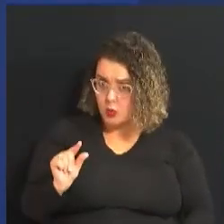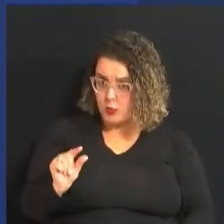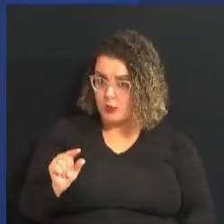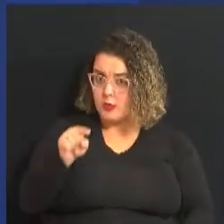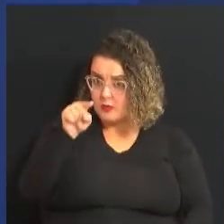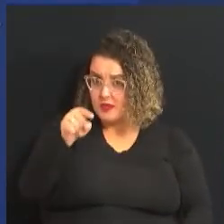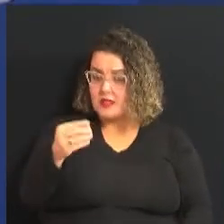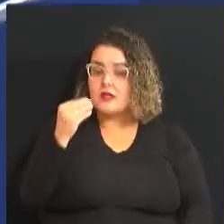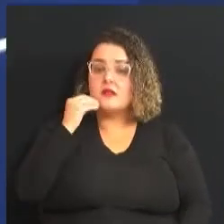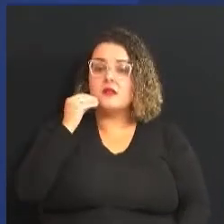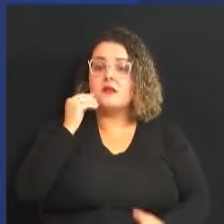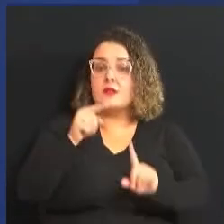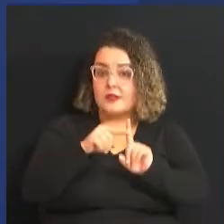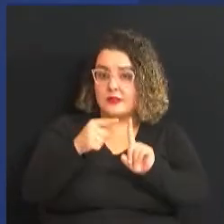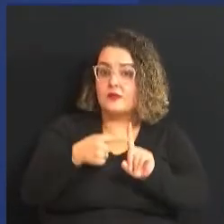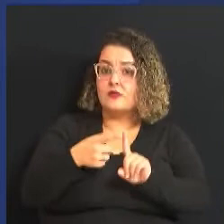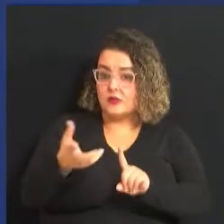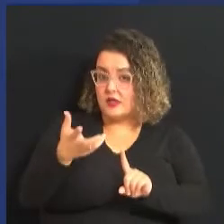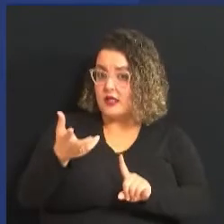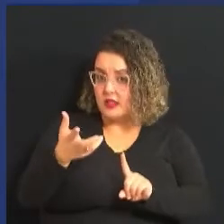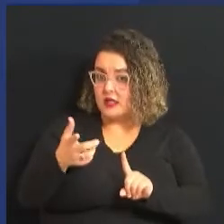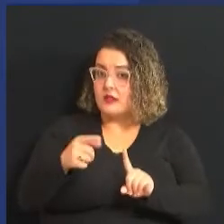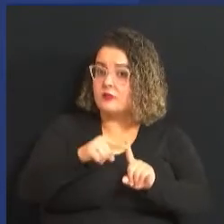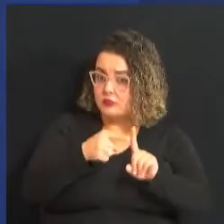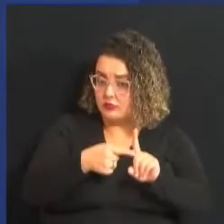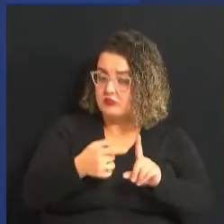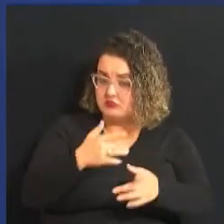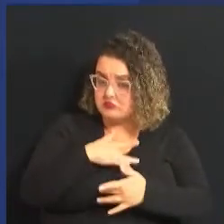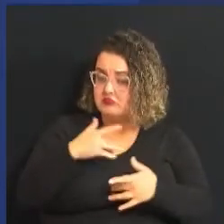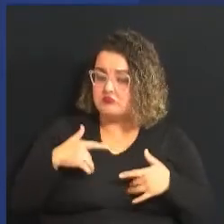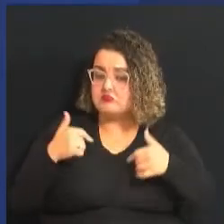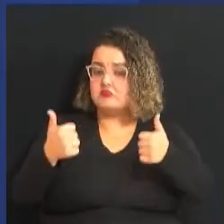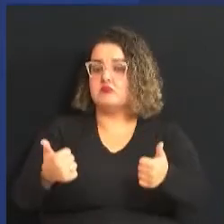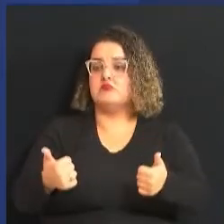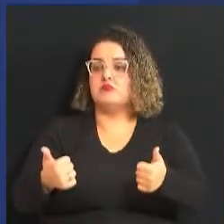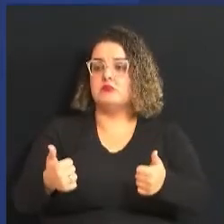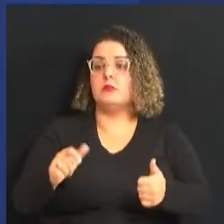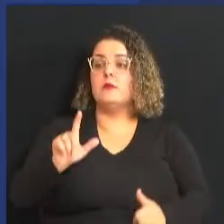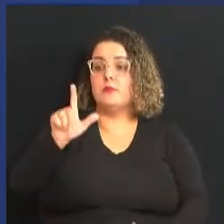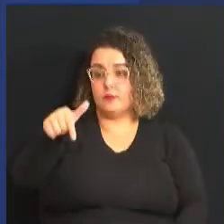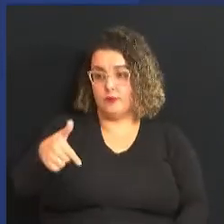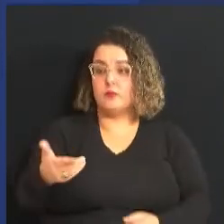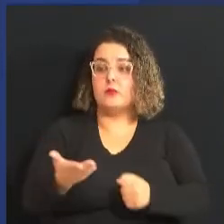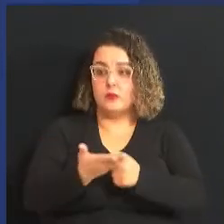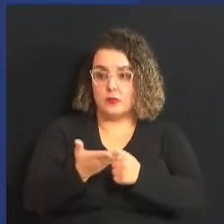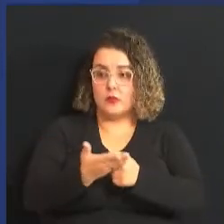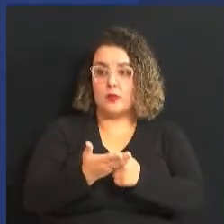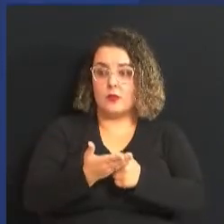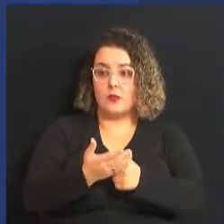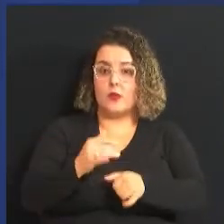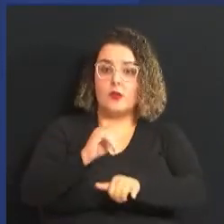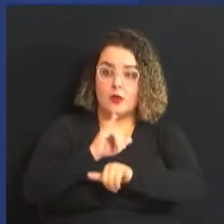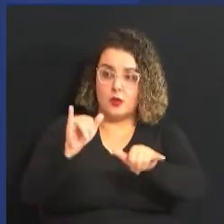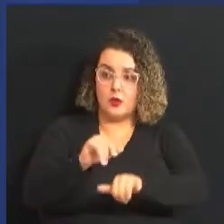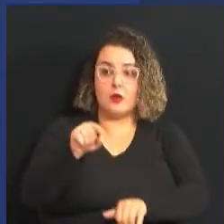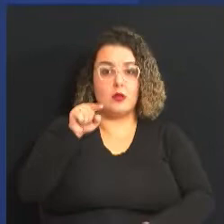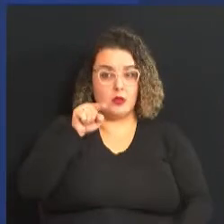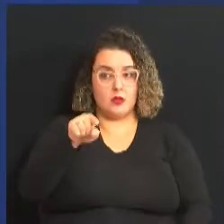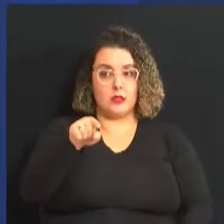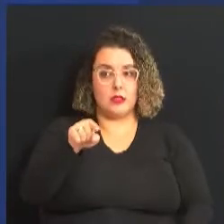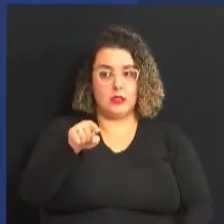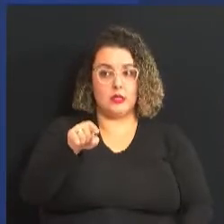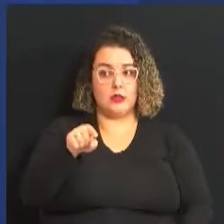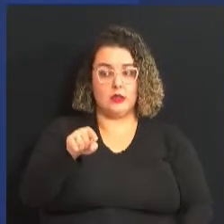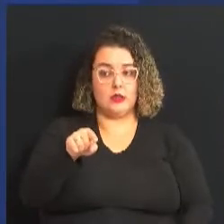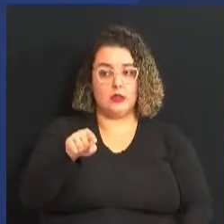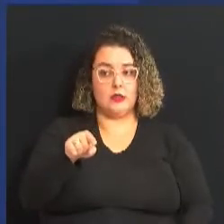tentando engravidar e quer ter uma gestação saudável. Só que depois, no próximo bloco, o recado é para você que está